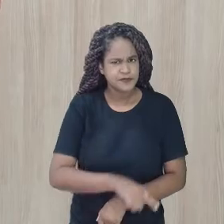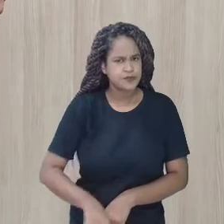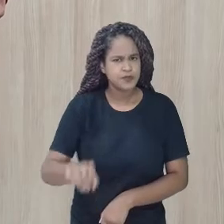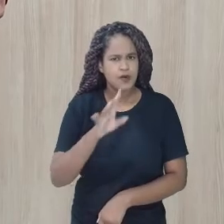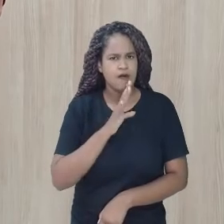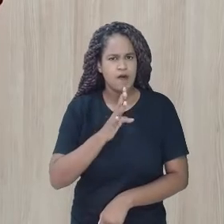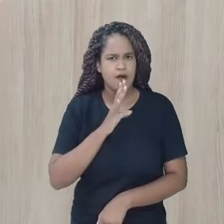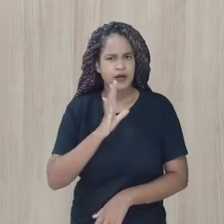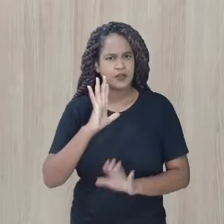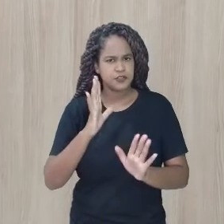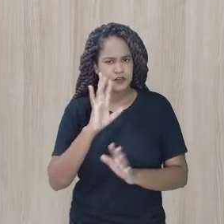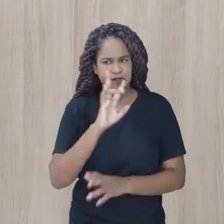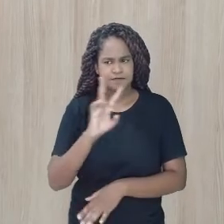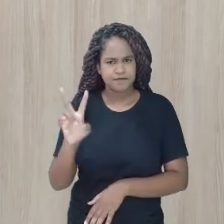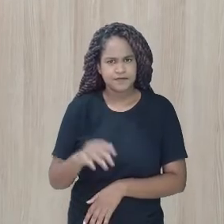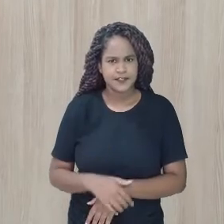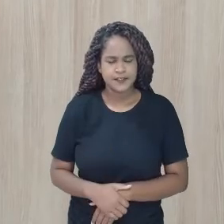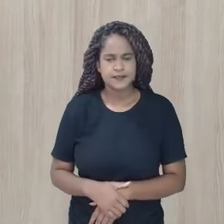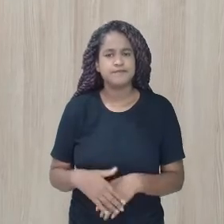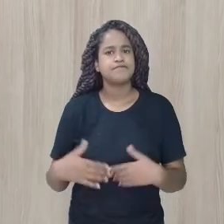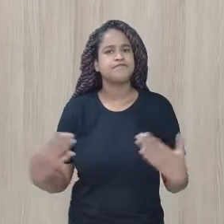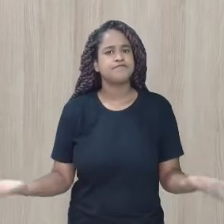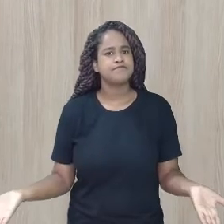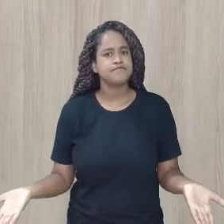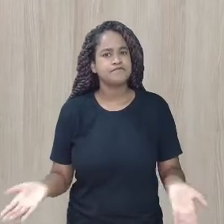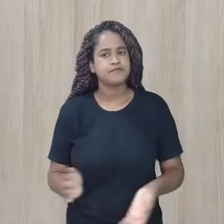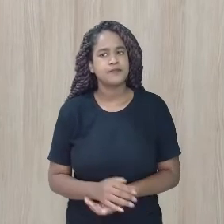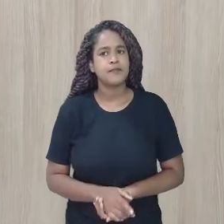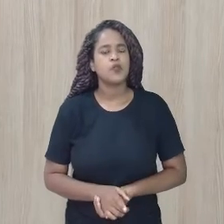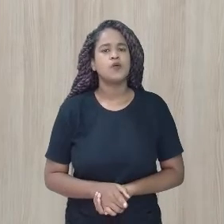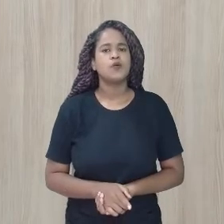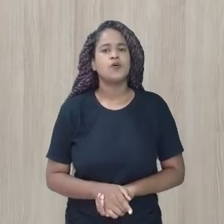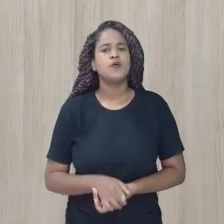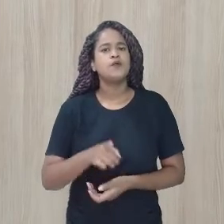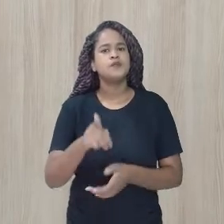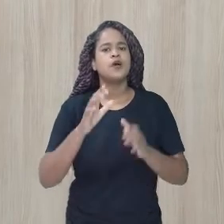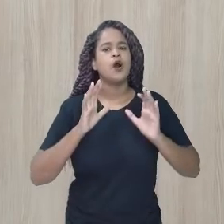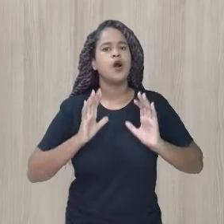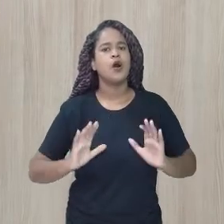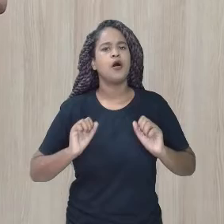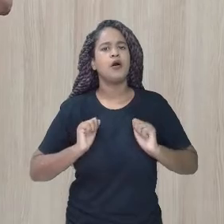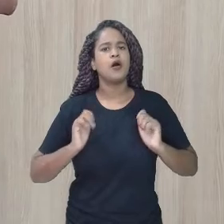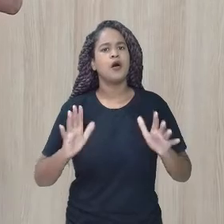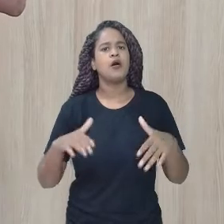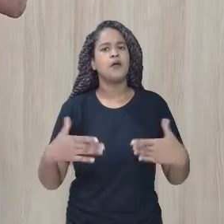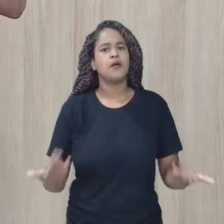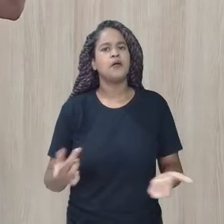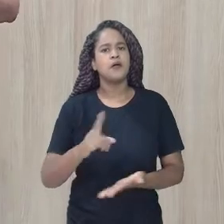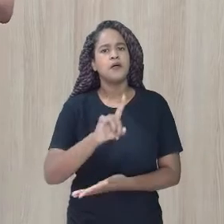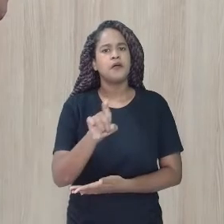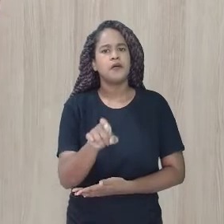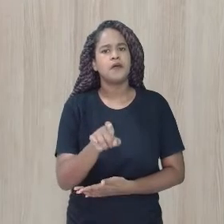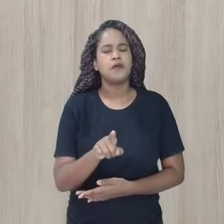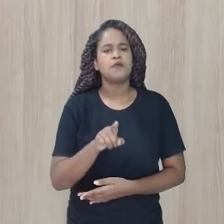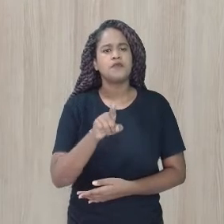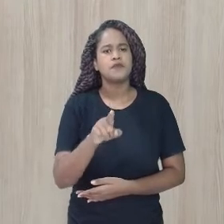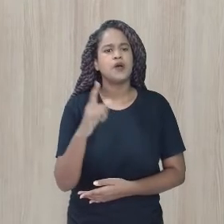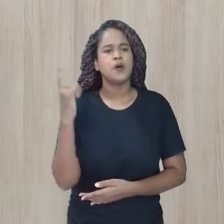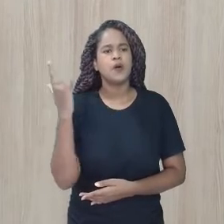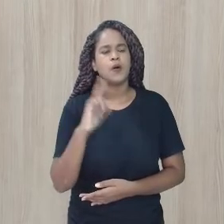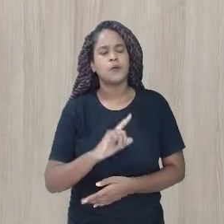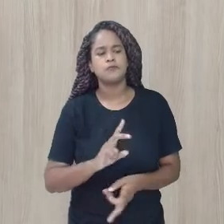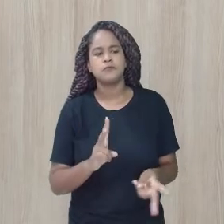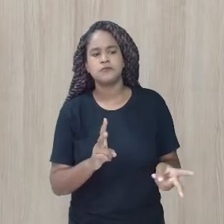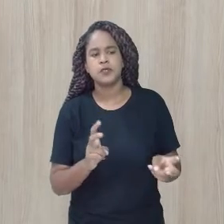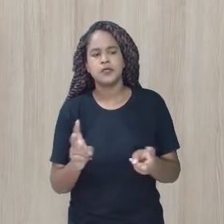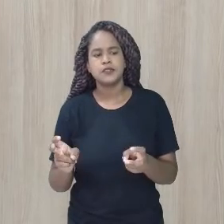já ouviram? E aí, qual é a sua atitude quando você consegue